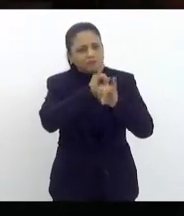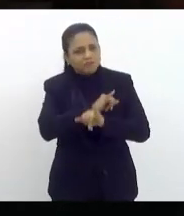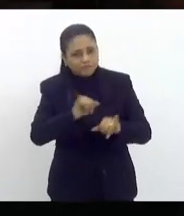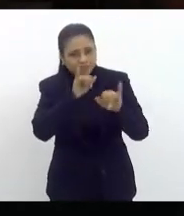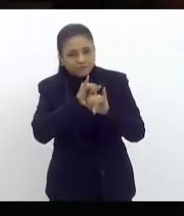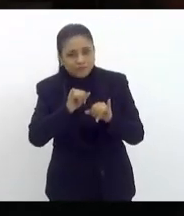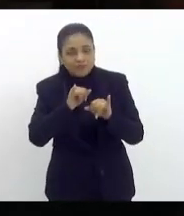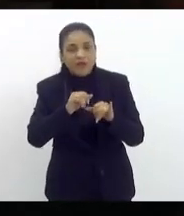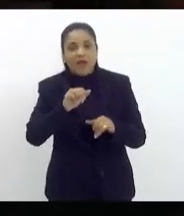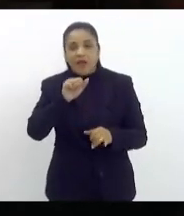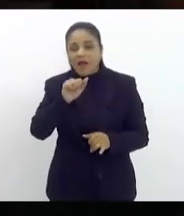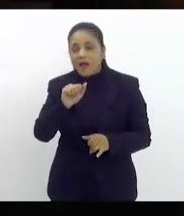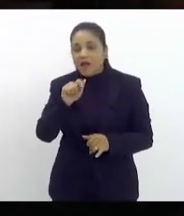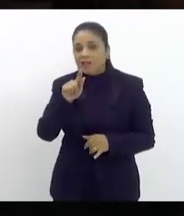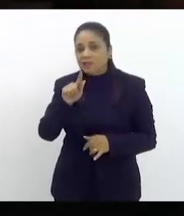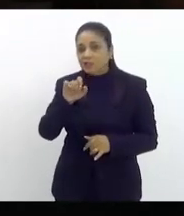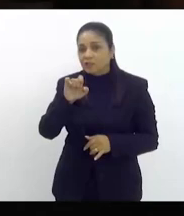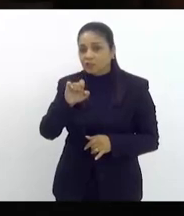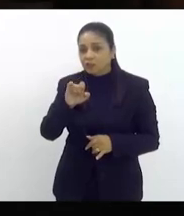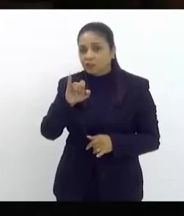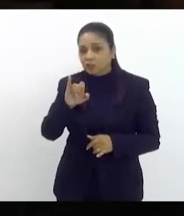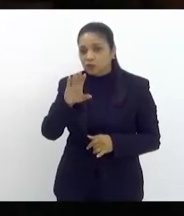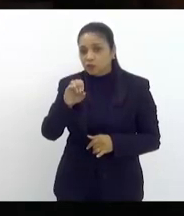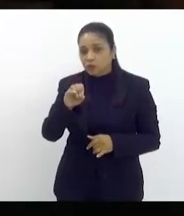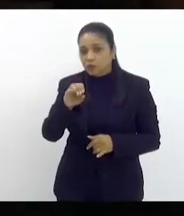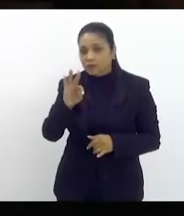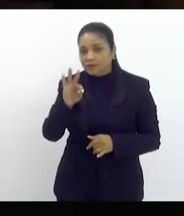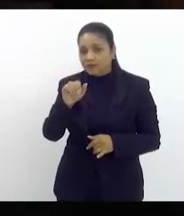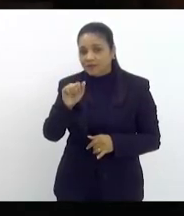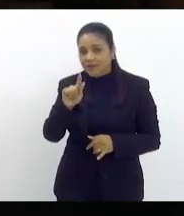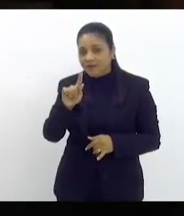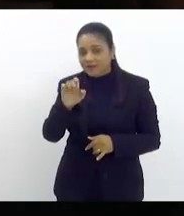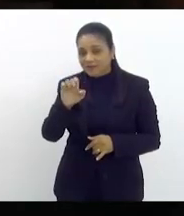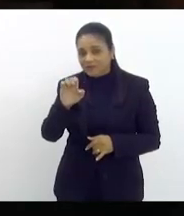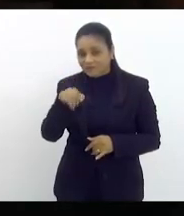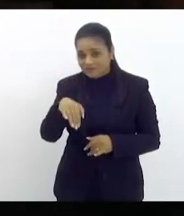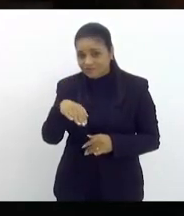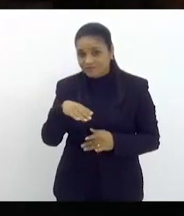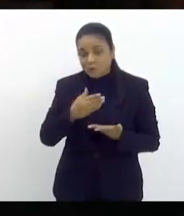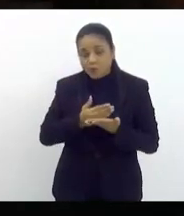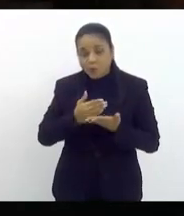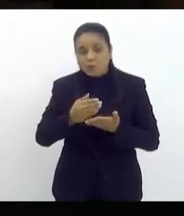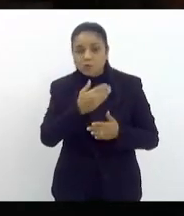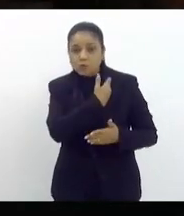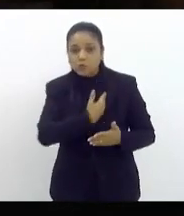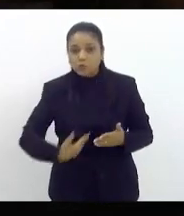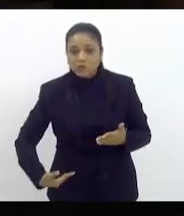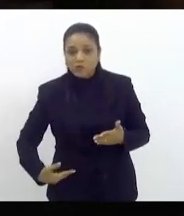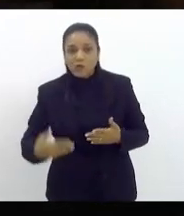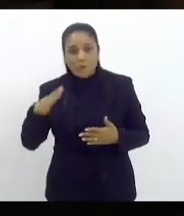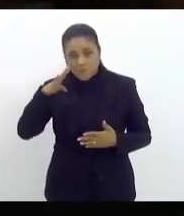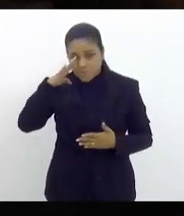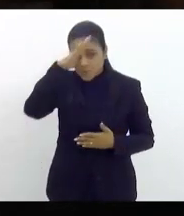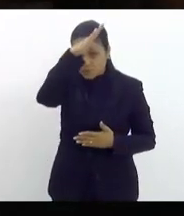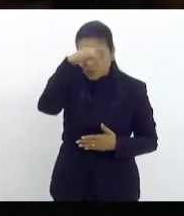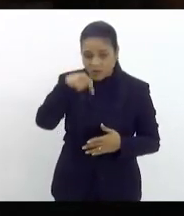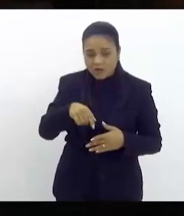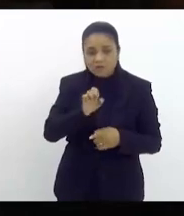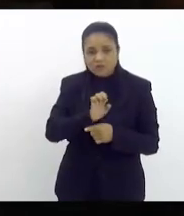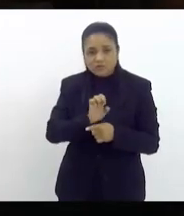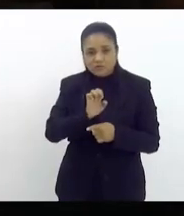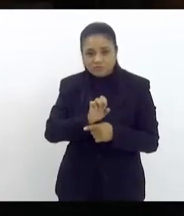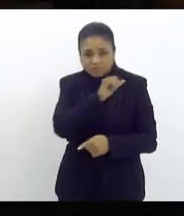uma agiotagem institucional começada pelo governo Bolsonaro, que asfixiou o Rio de Janeiro,